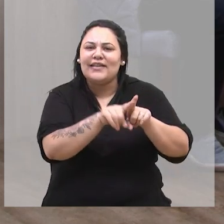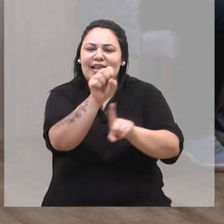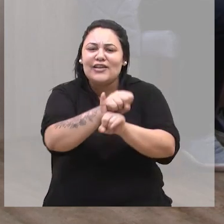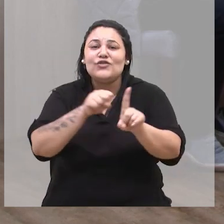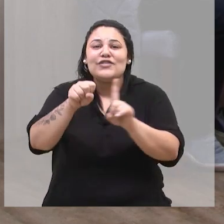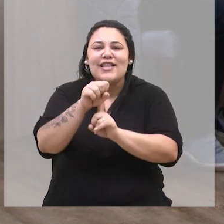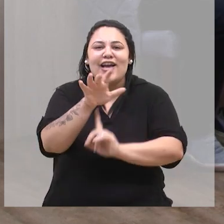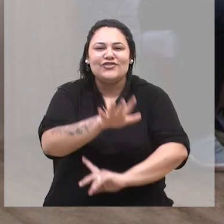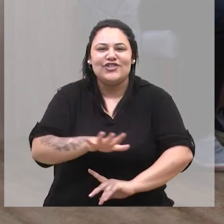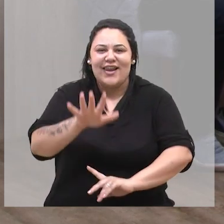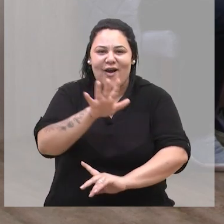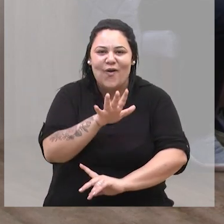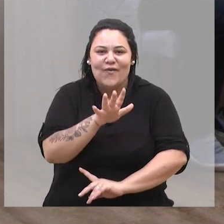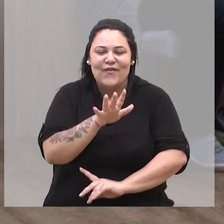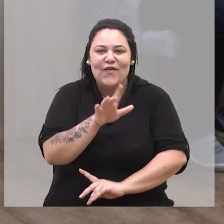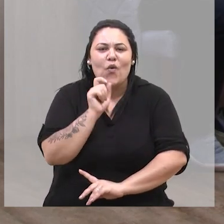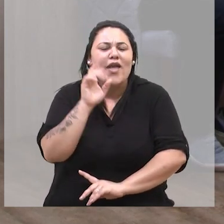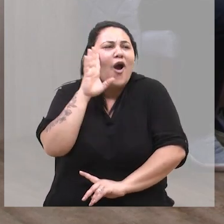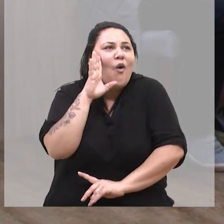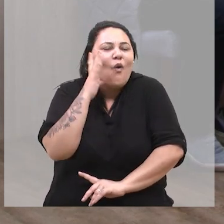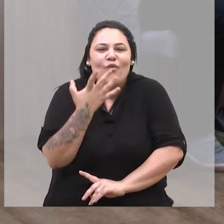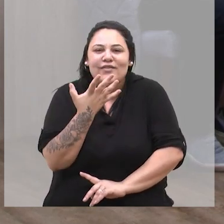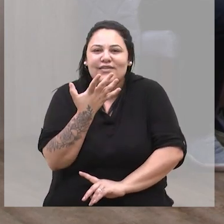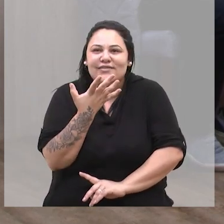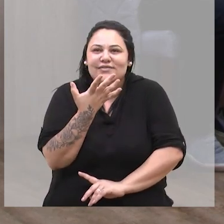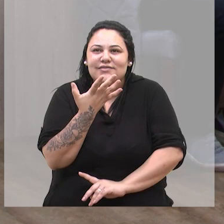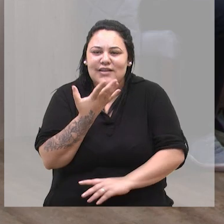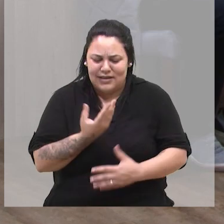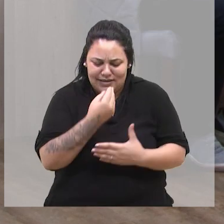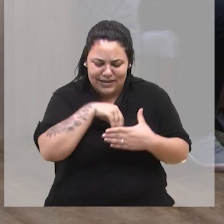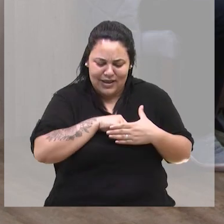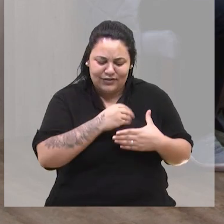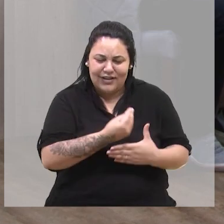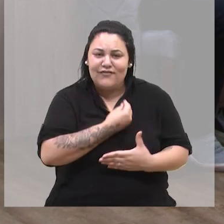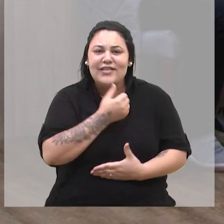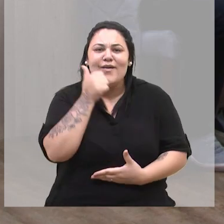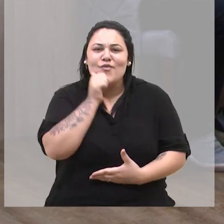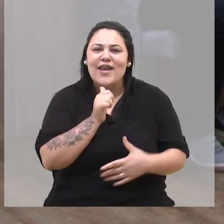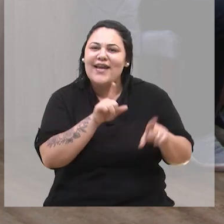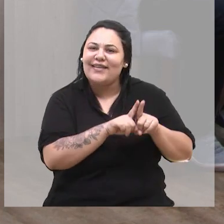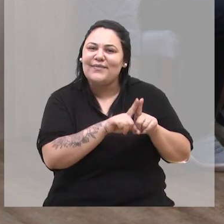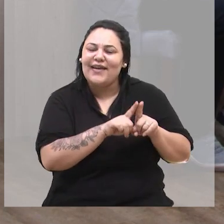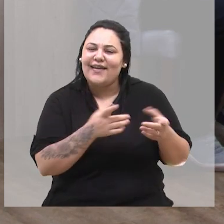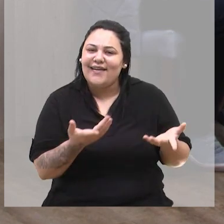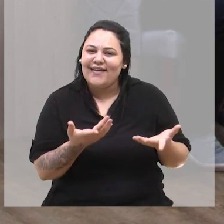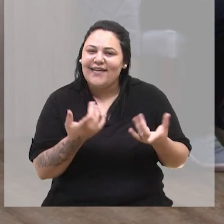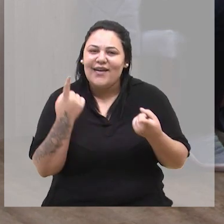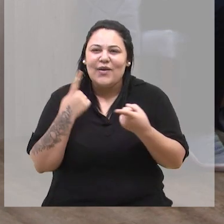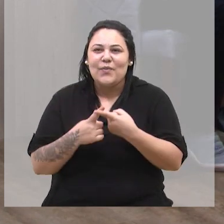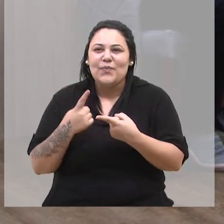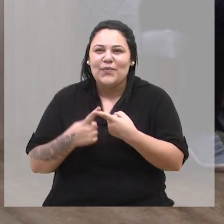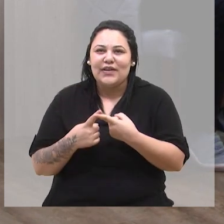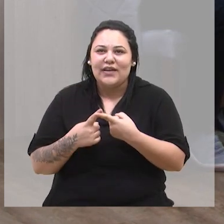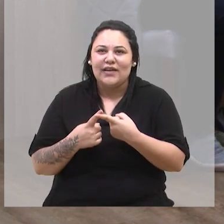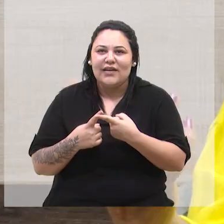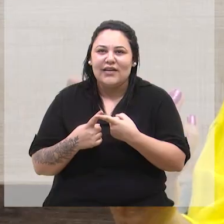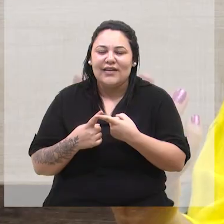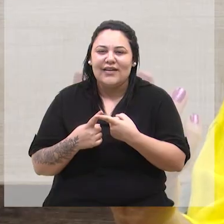da sociedade em geral, ou o que acontece interiormente na vida das mulheres? Uhum. E por que aquelas